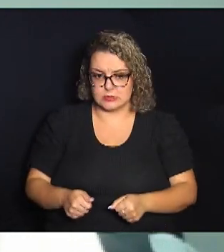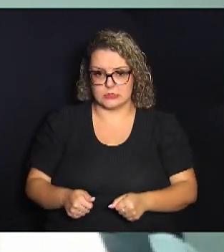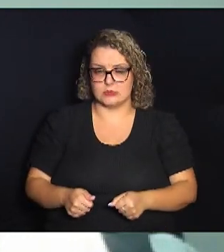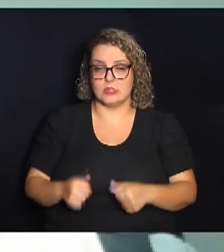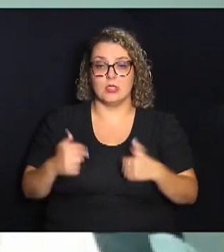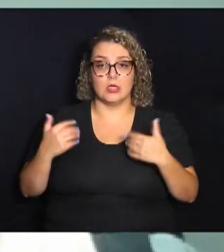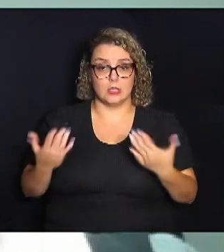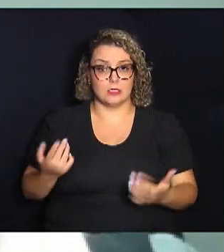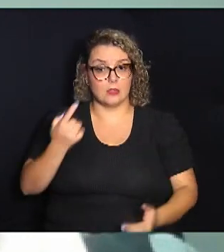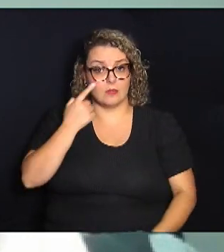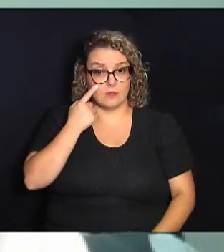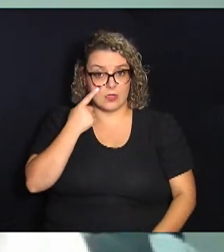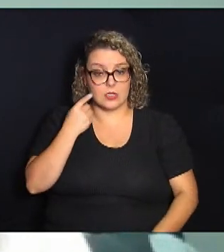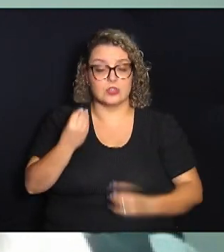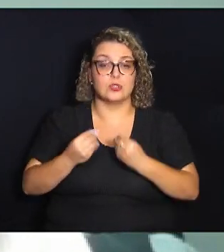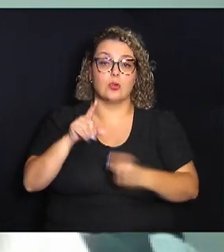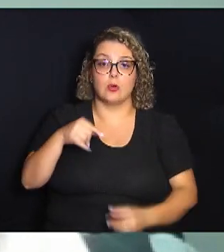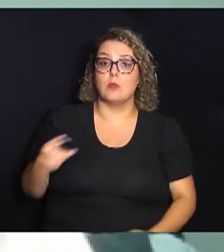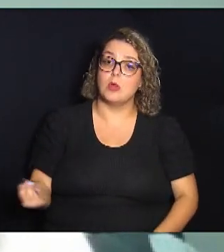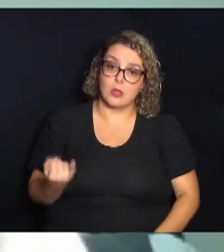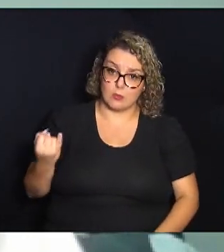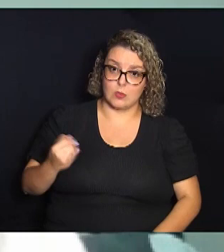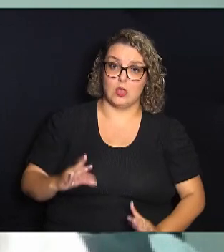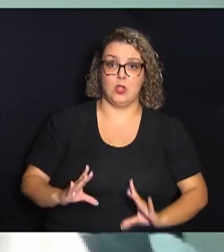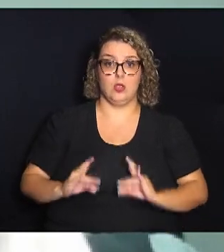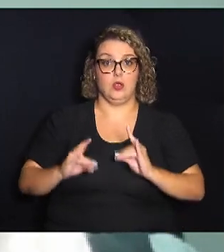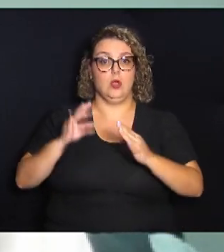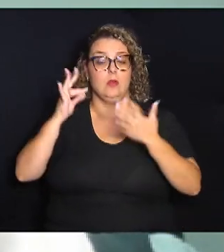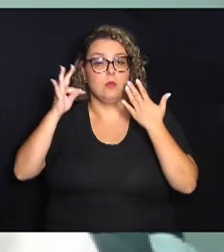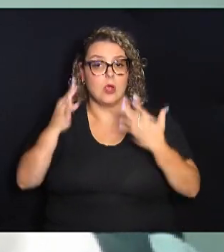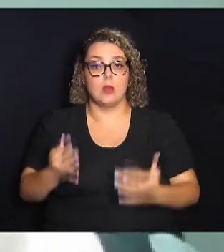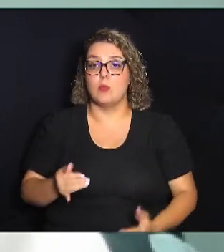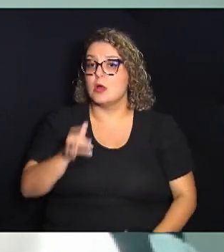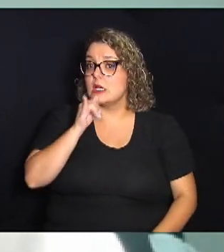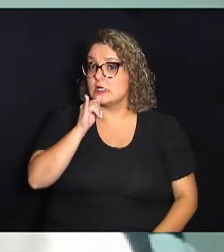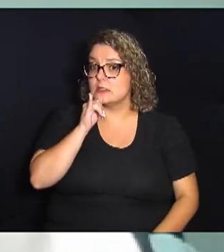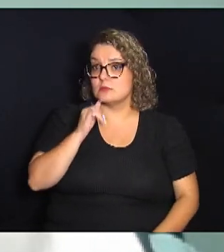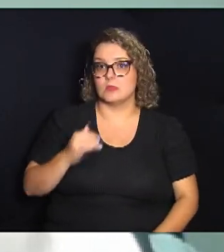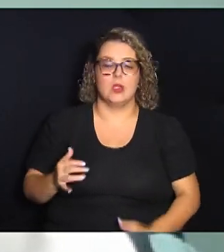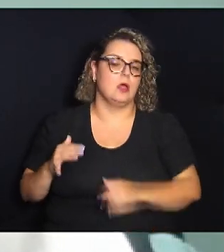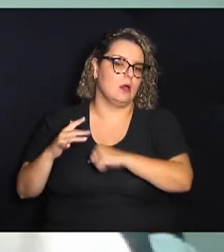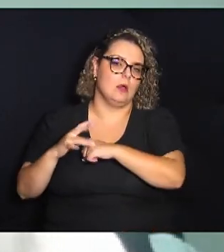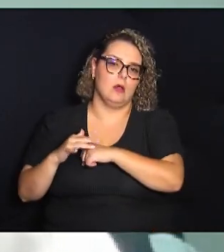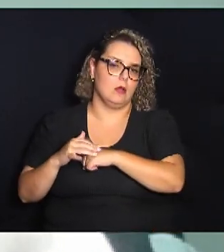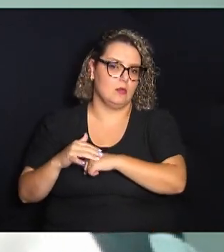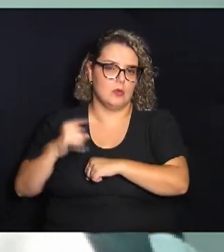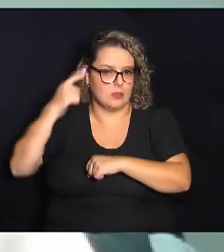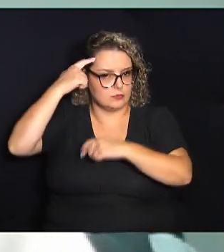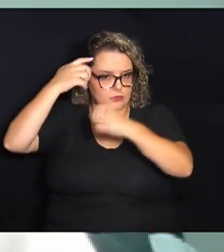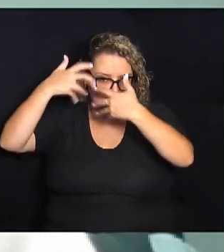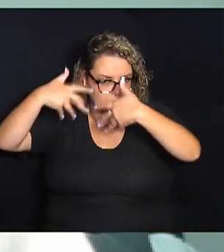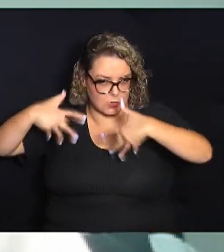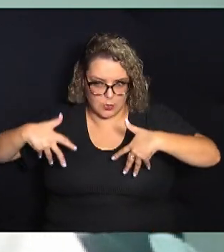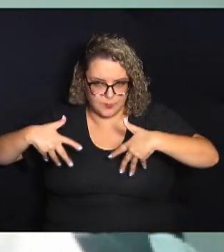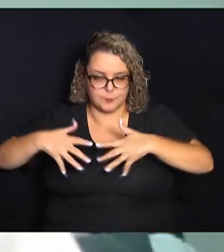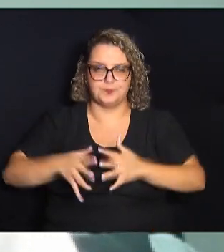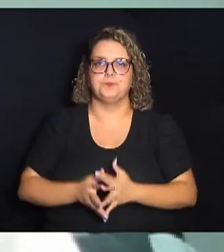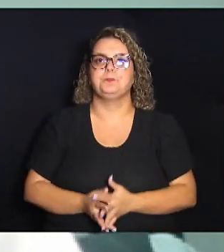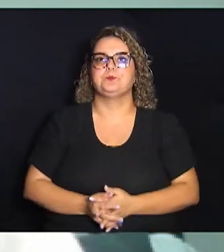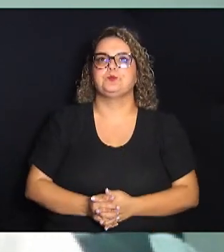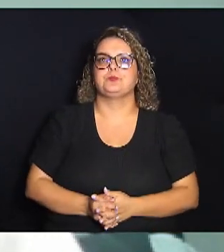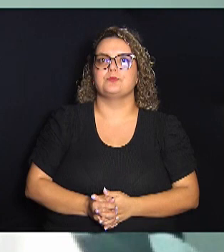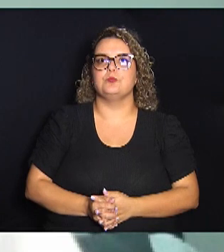Então, veja como é importante a terapia hormonal. Vamos pegar, por exemplo, as doenças de cunho neurológico.